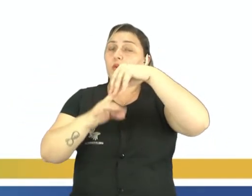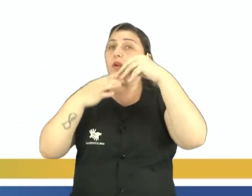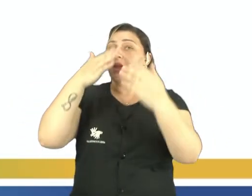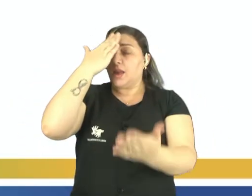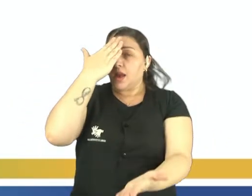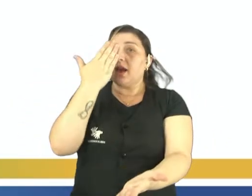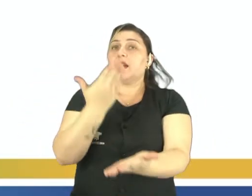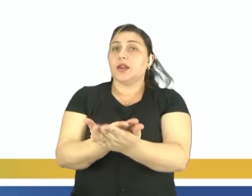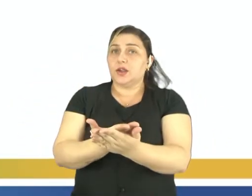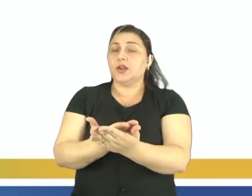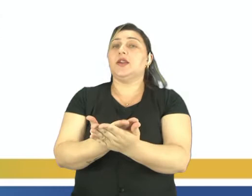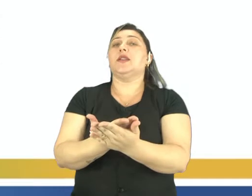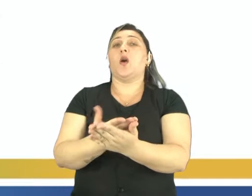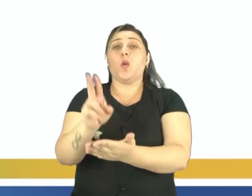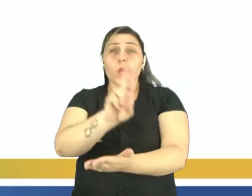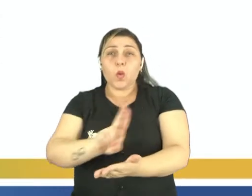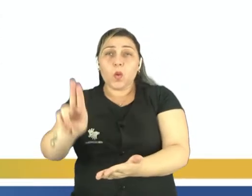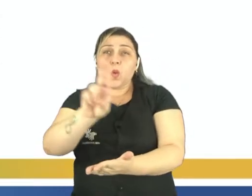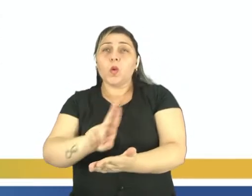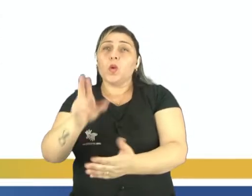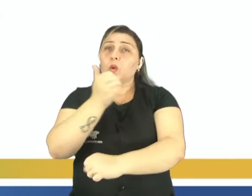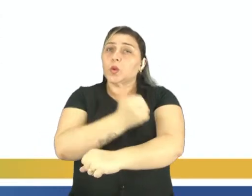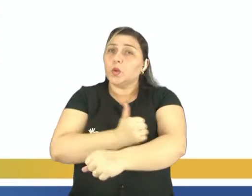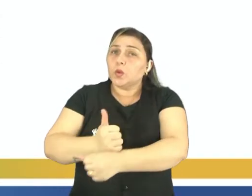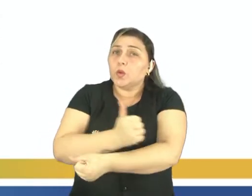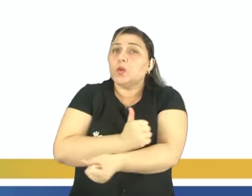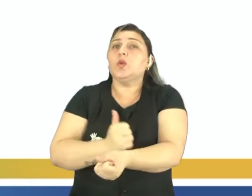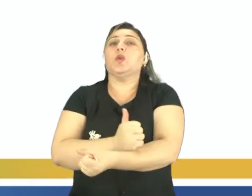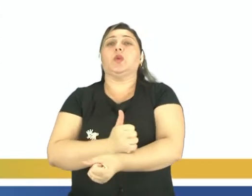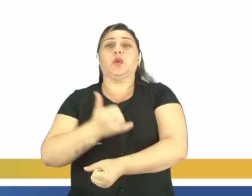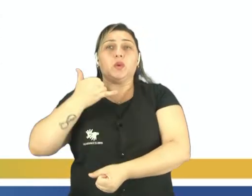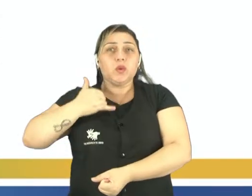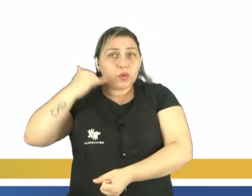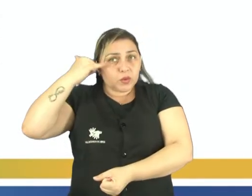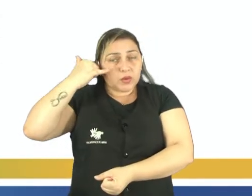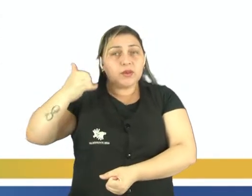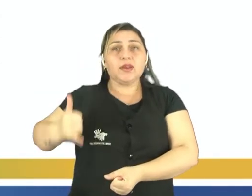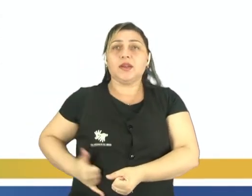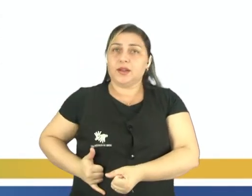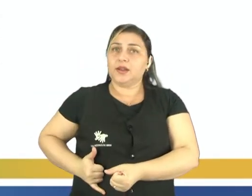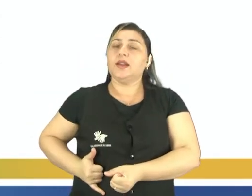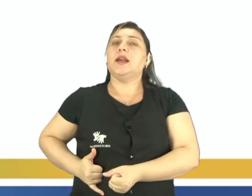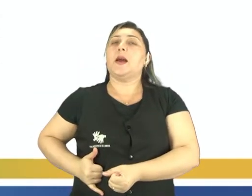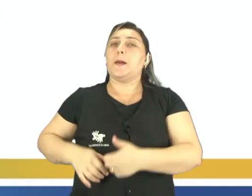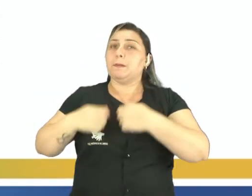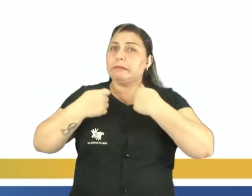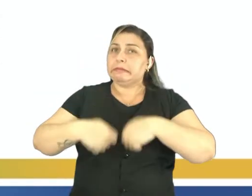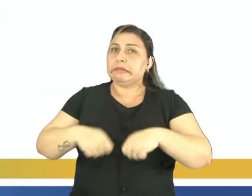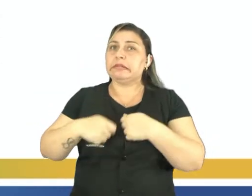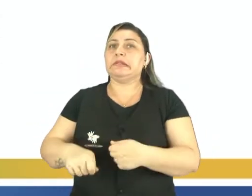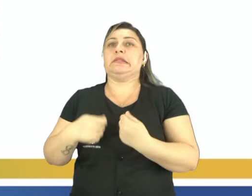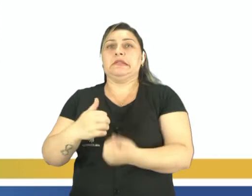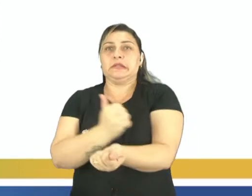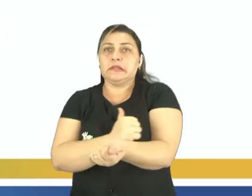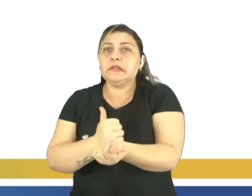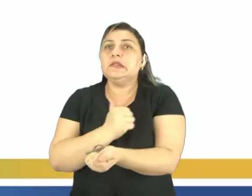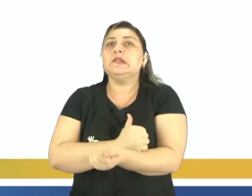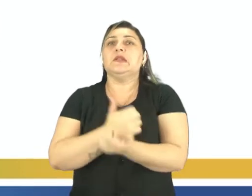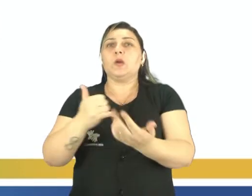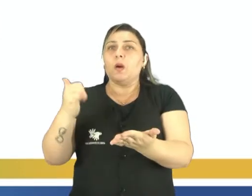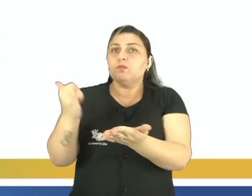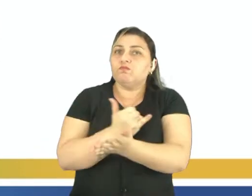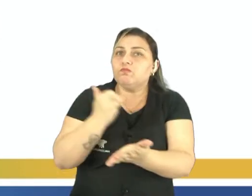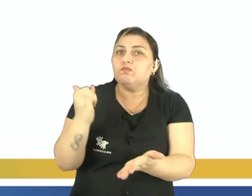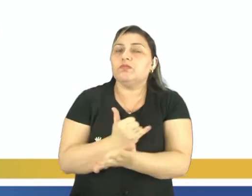dizer que além do uso abusivo do celular, além desse uso abusivo poder causar dependência como qualquer outra droga, há